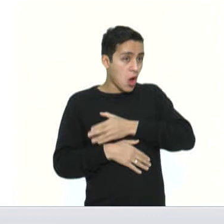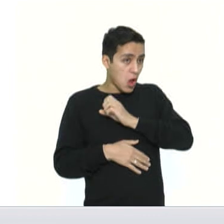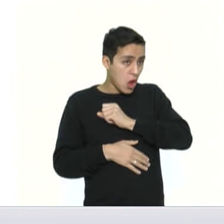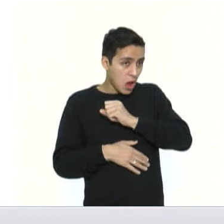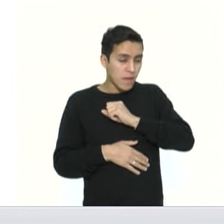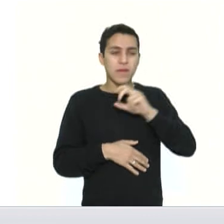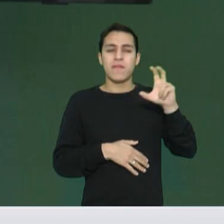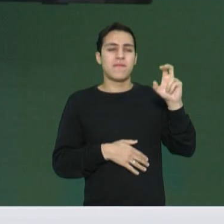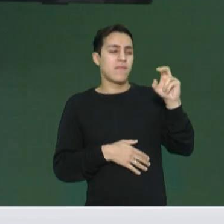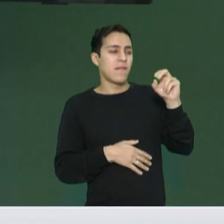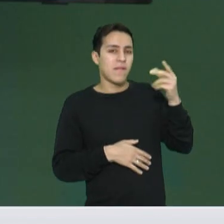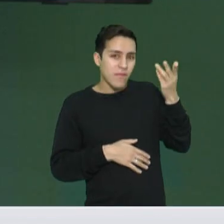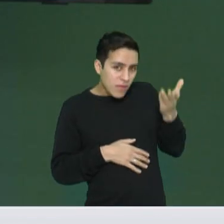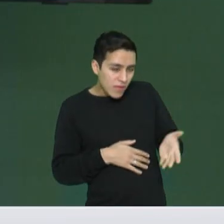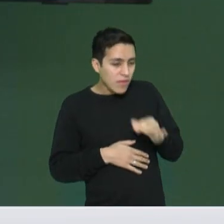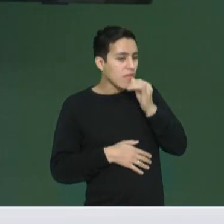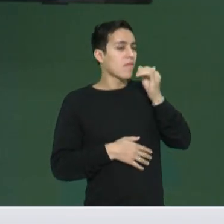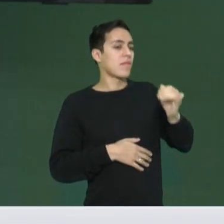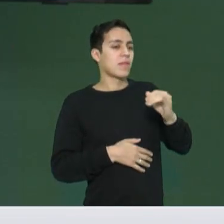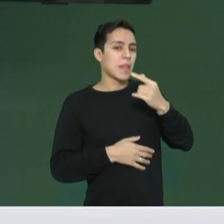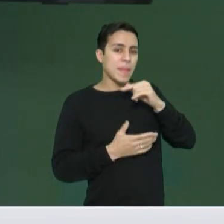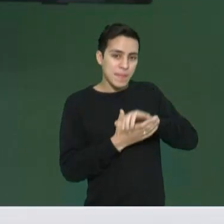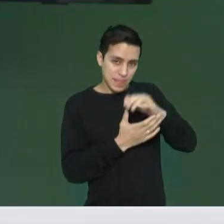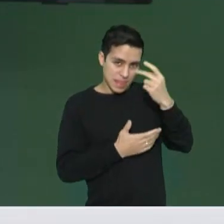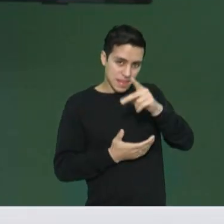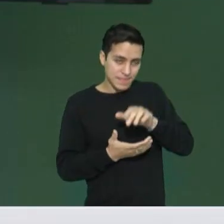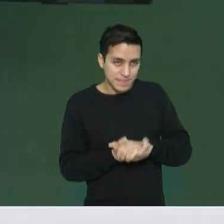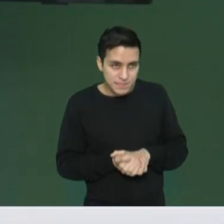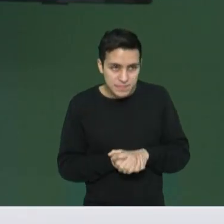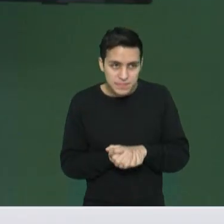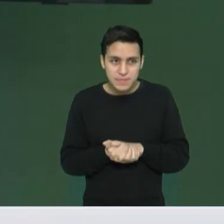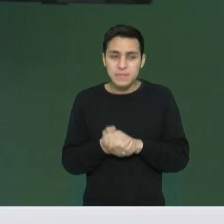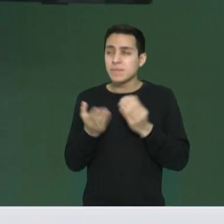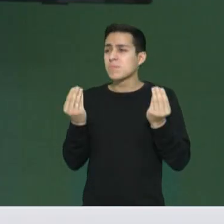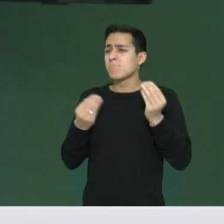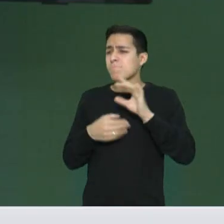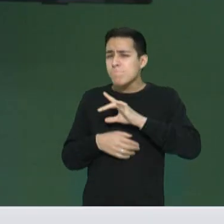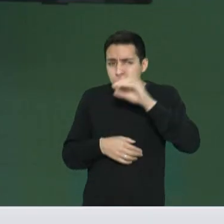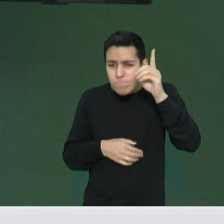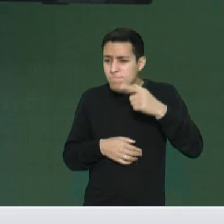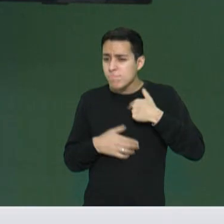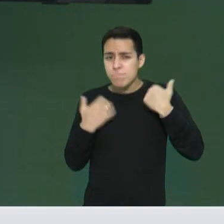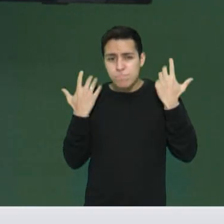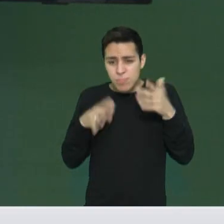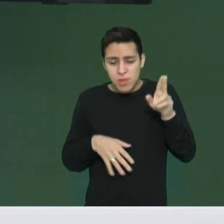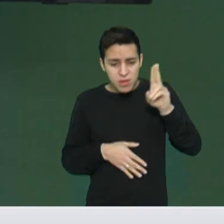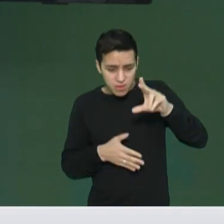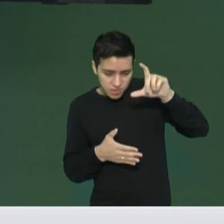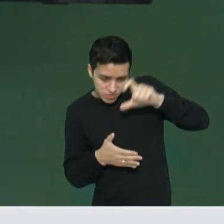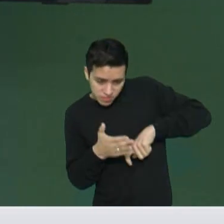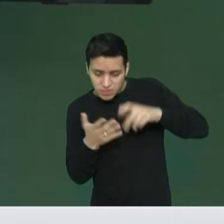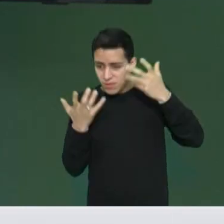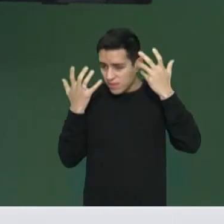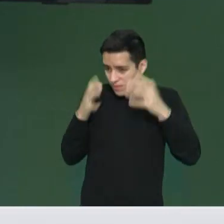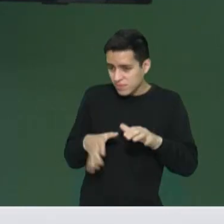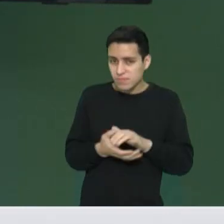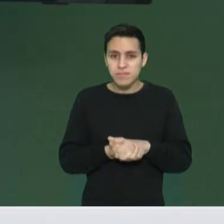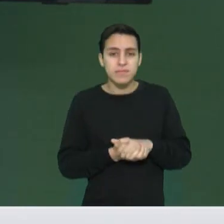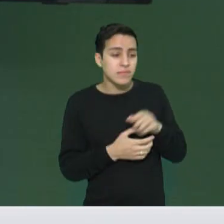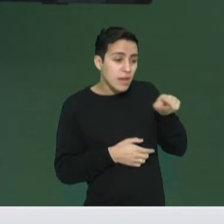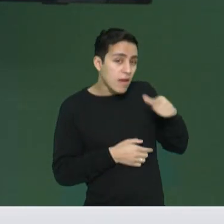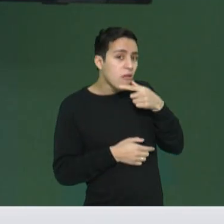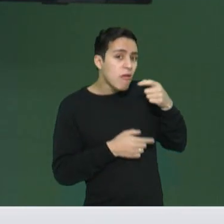Então a vovó falando aí pro marido dela. Dio santo, e eu não quero usar meu cartão, né? Veja aí